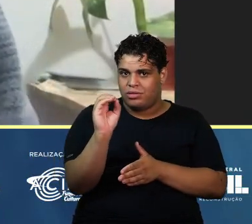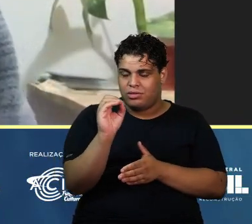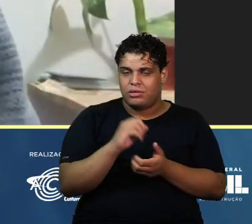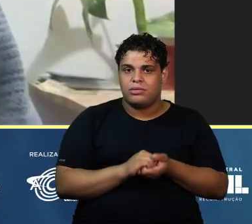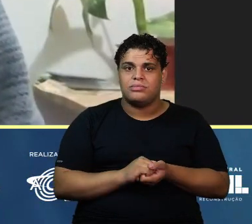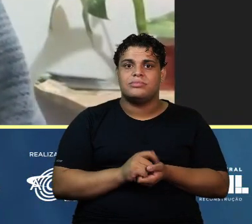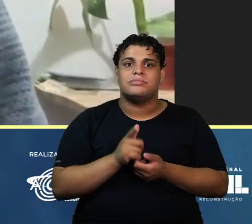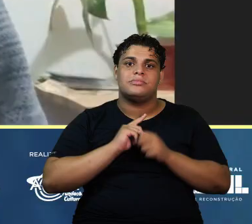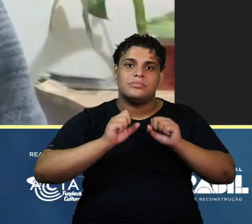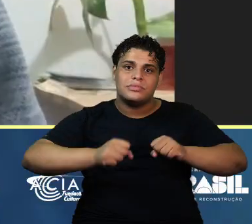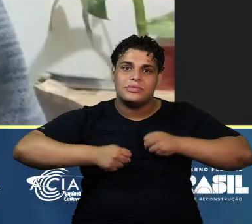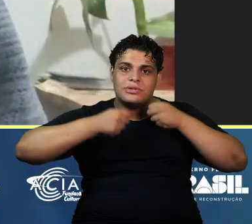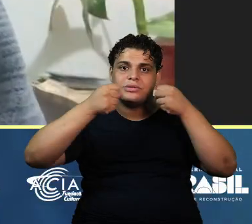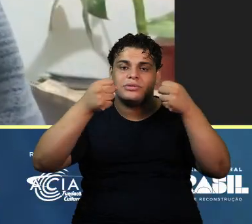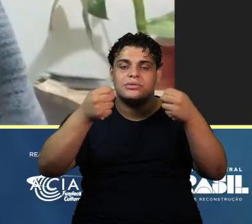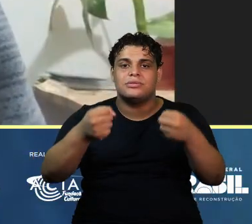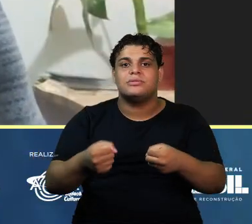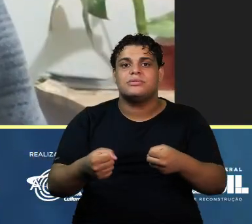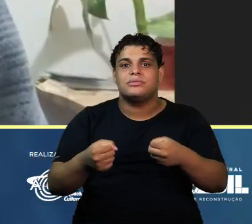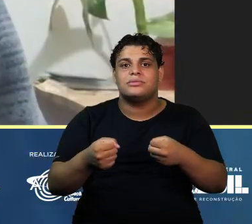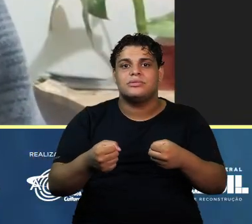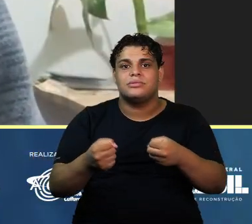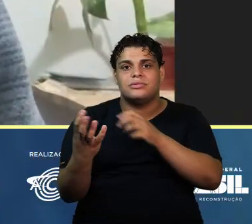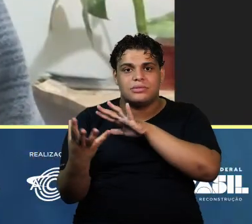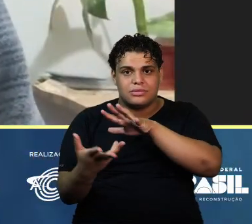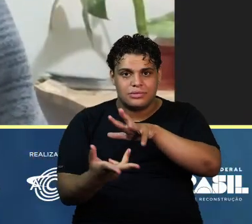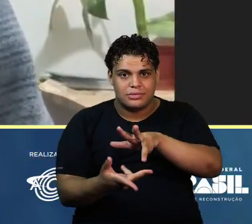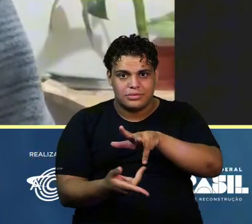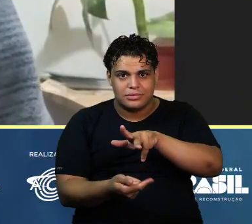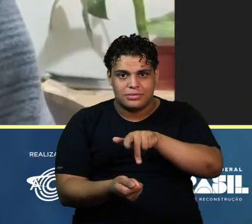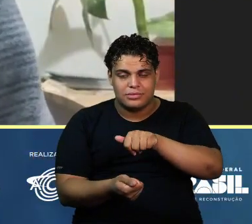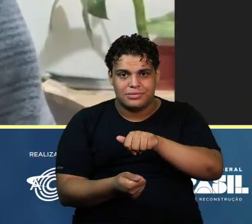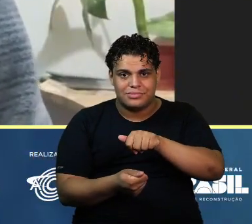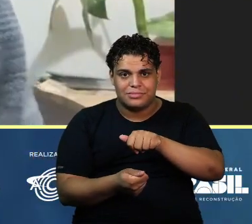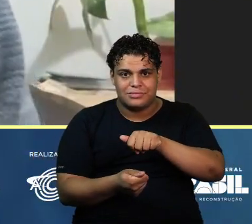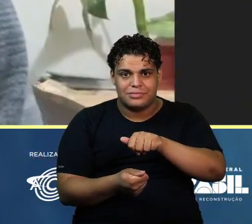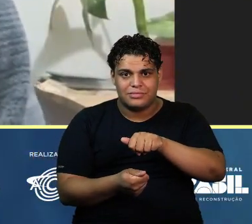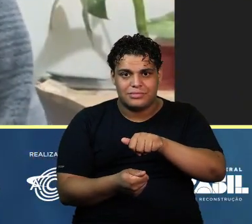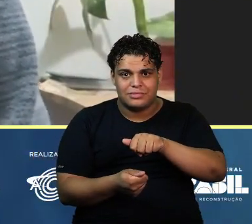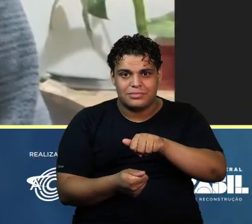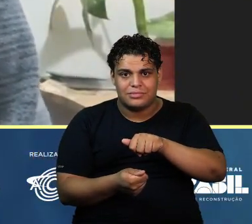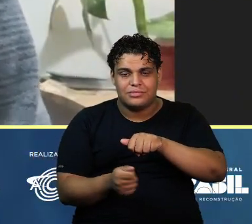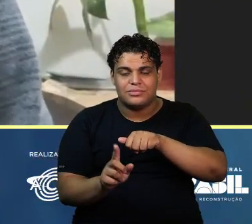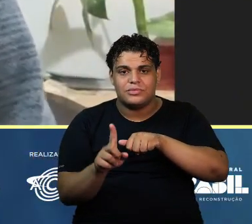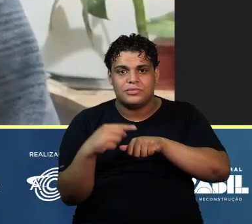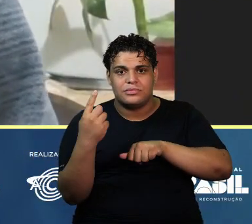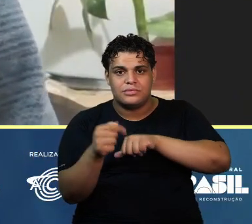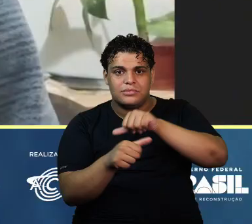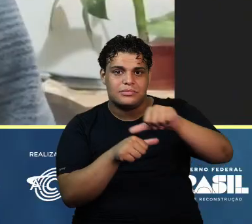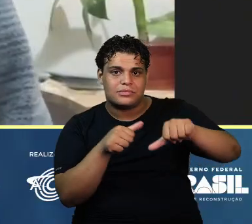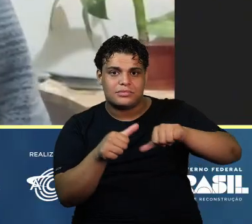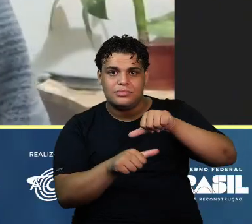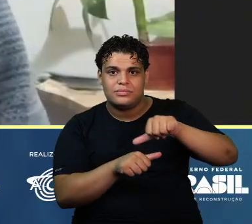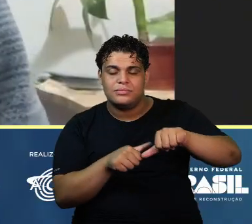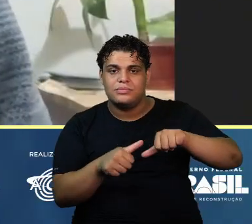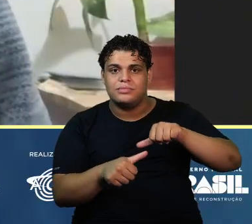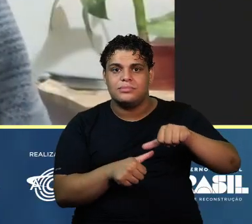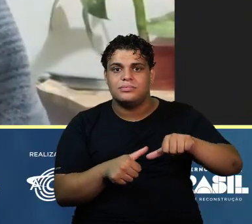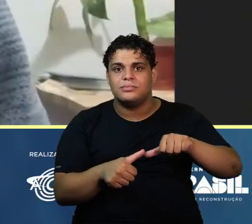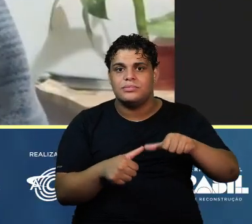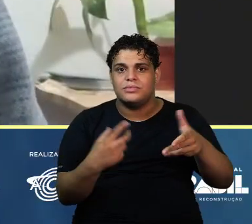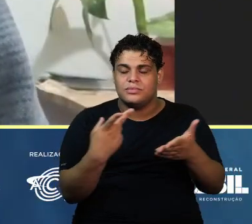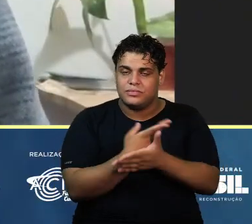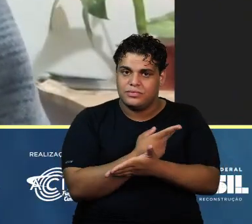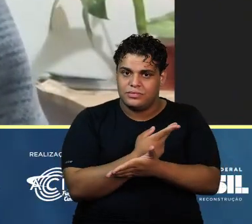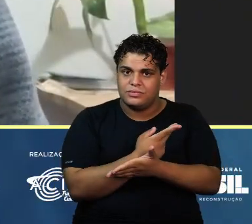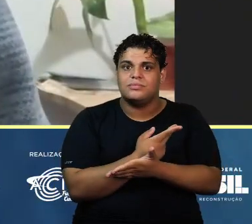um esforço internacional sendo feito para que, de fato, a gente consiga reverter algumas situações